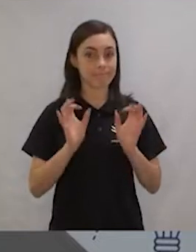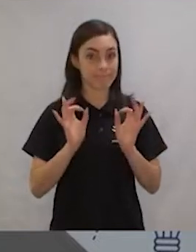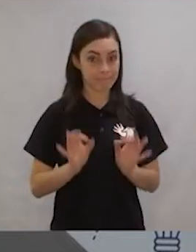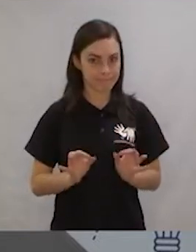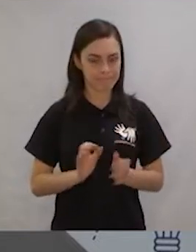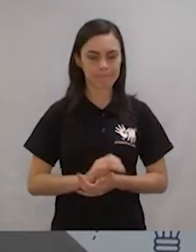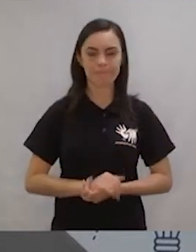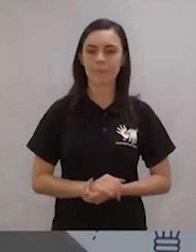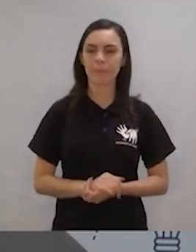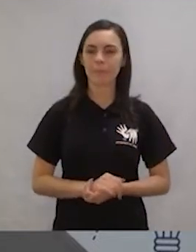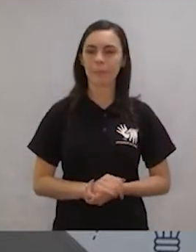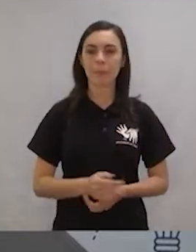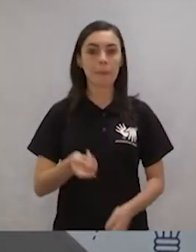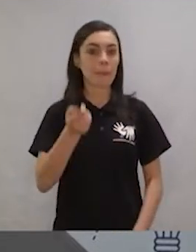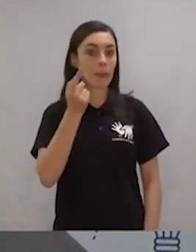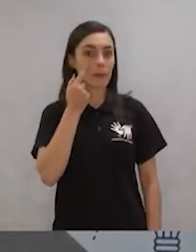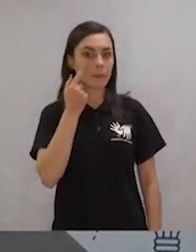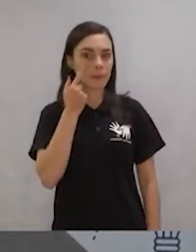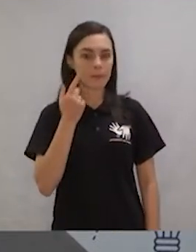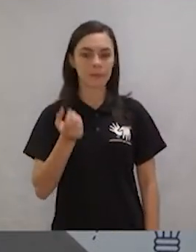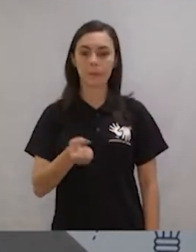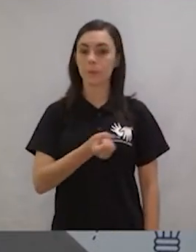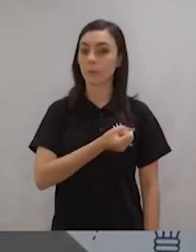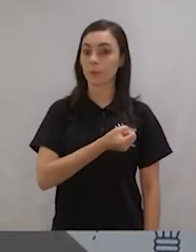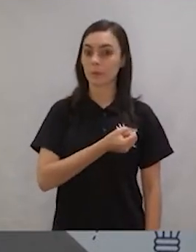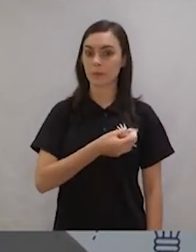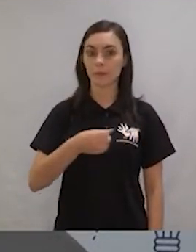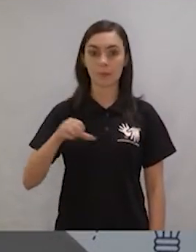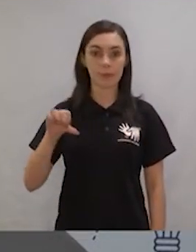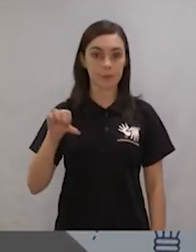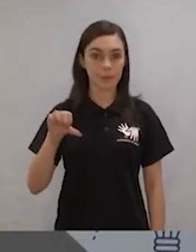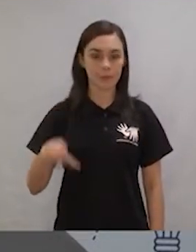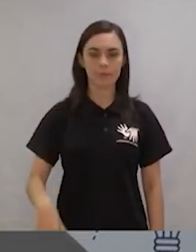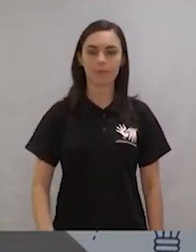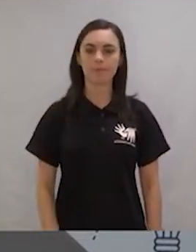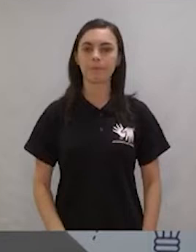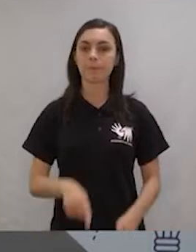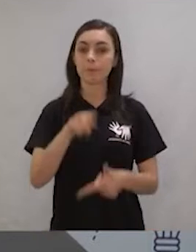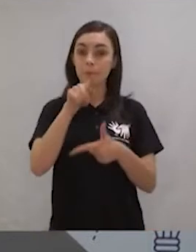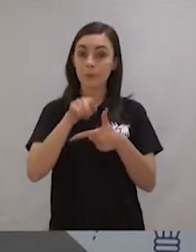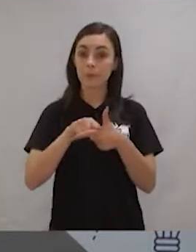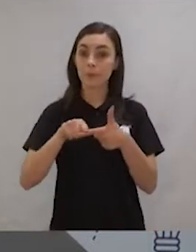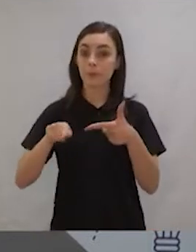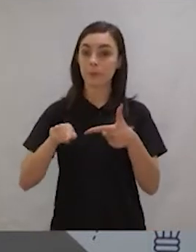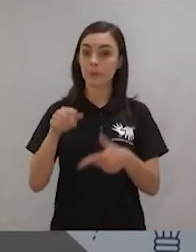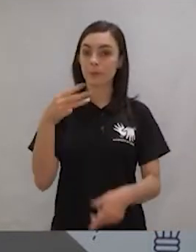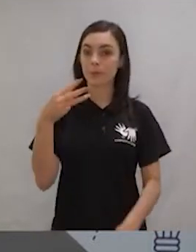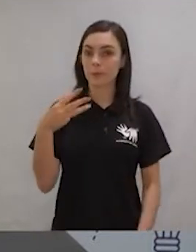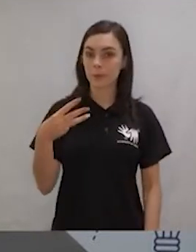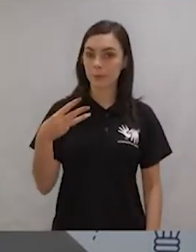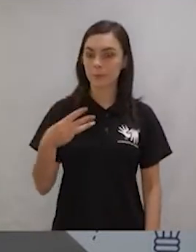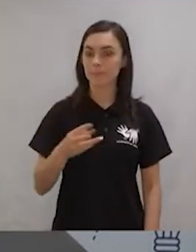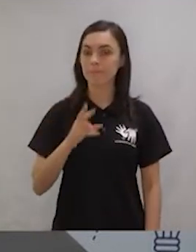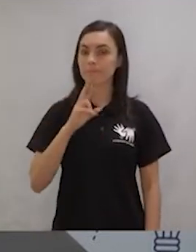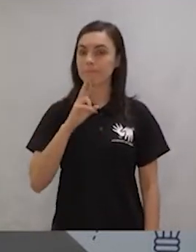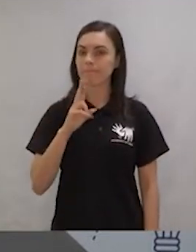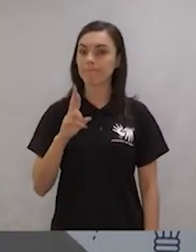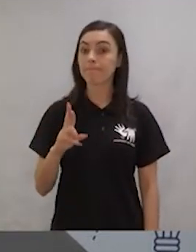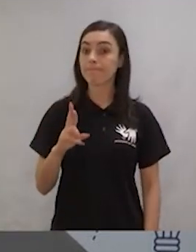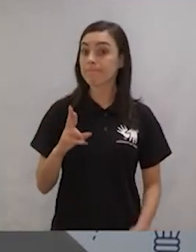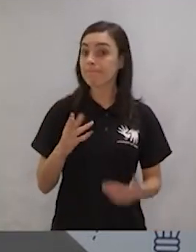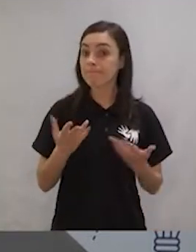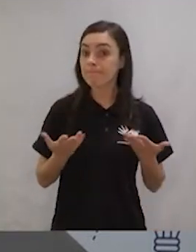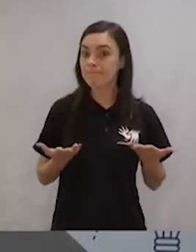diferentes, certo? Então, vamos ver aqui. Número 9 divididos por 3, que